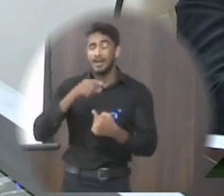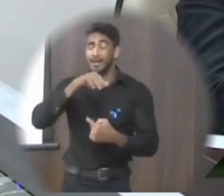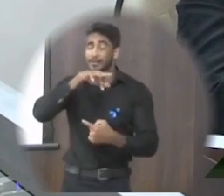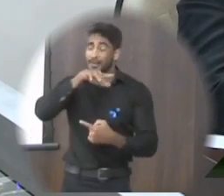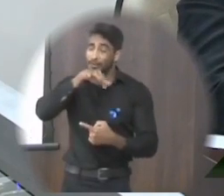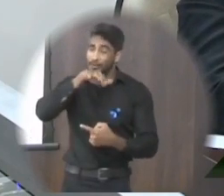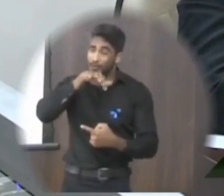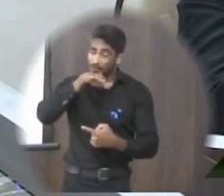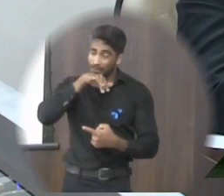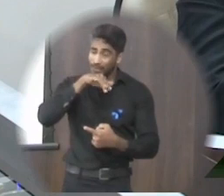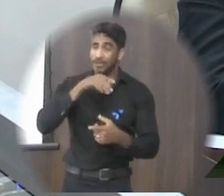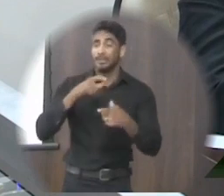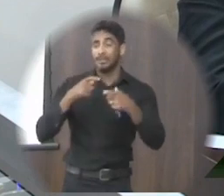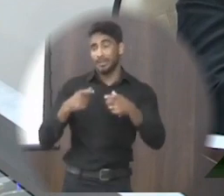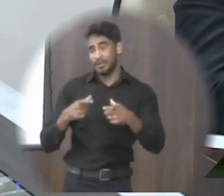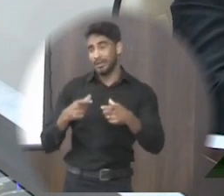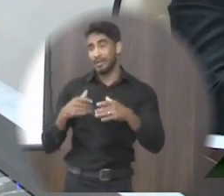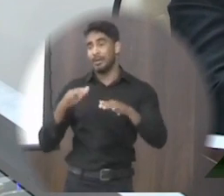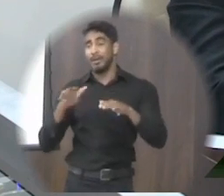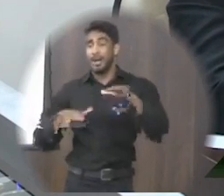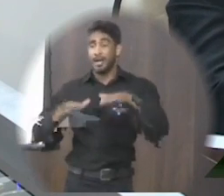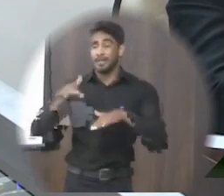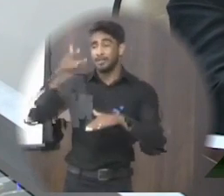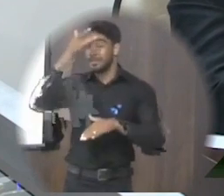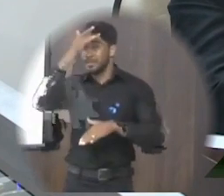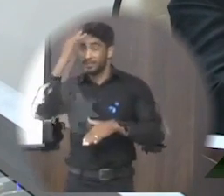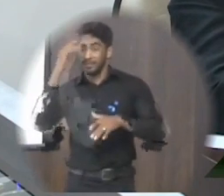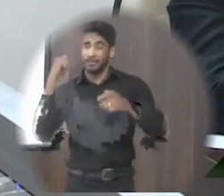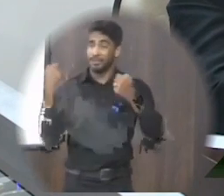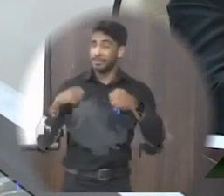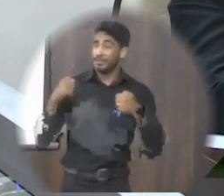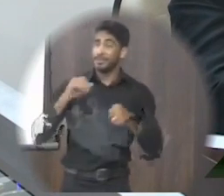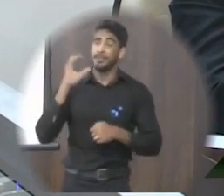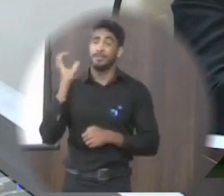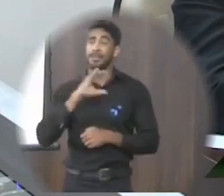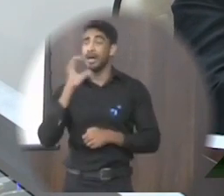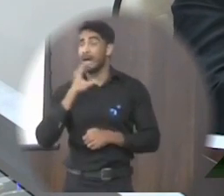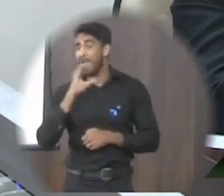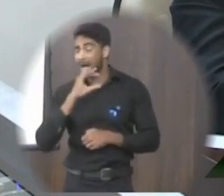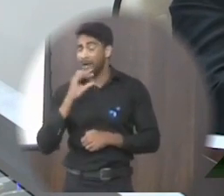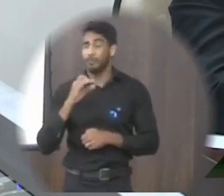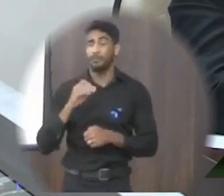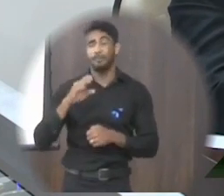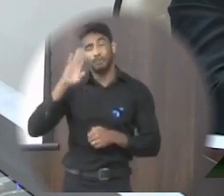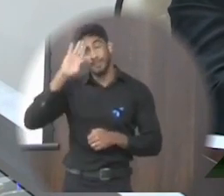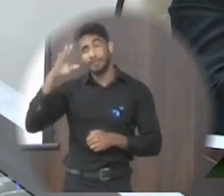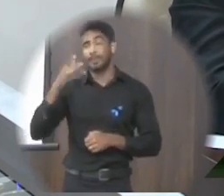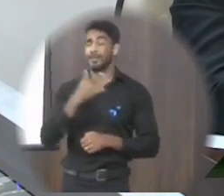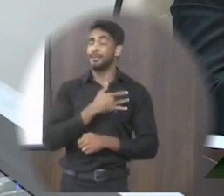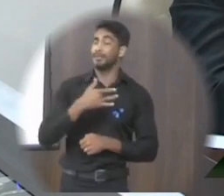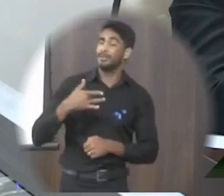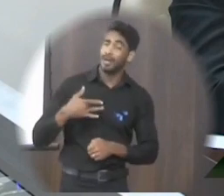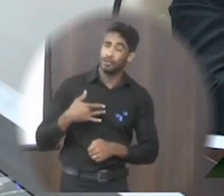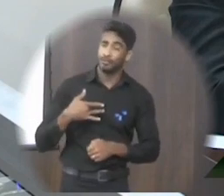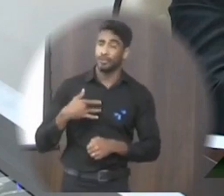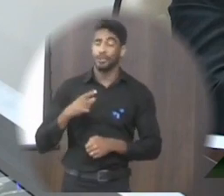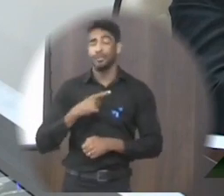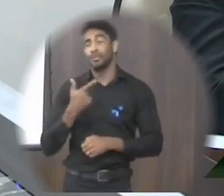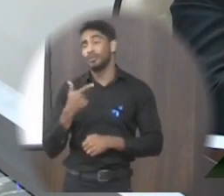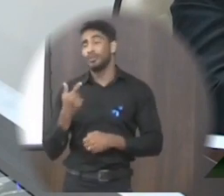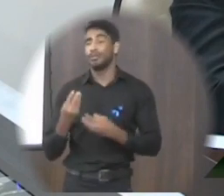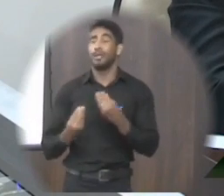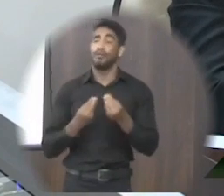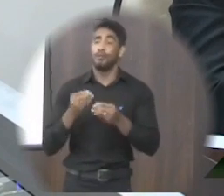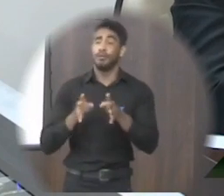precária. Então, às vezes, essas pessoas precisam com urgência, até em questão de saúde mesmo, e não têm, como se diz,